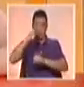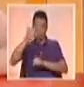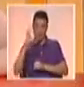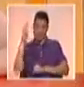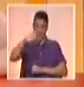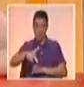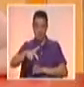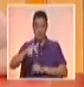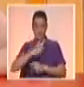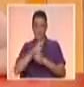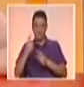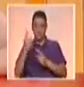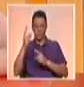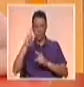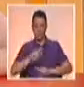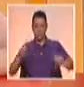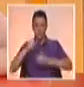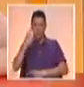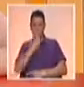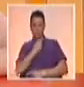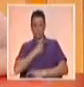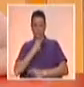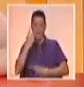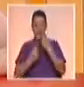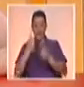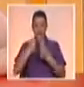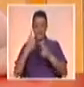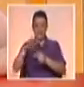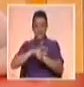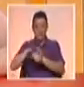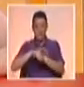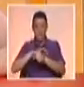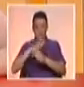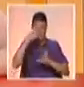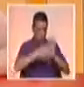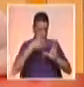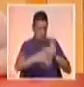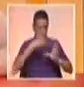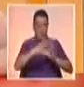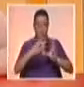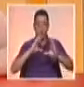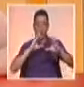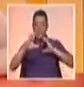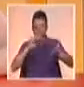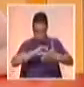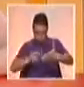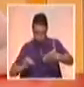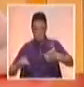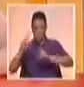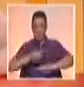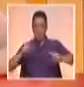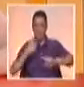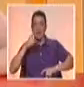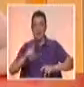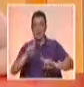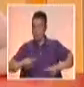naquela altura. Porque não é obrigatório e às vezes há situações complexas, porque depois pode dizer-se, comunica-se por escrito. Mas estamos a comunicar numa língua que não